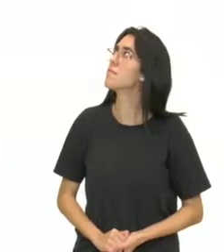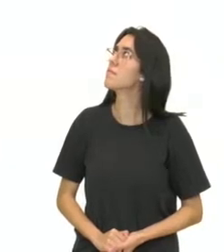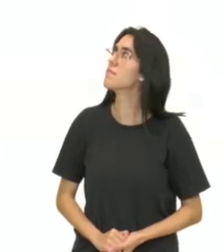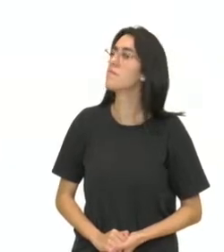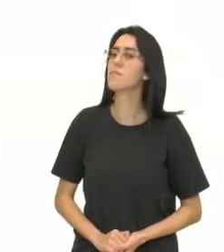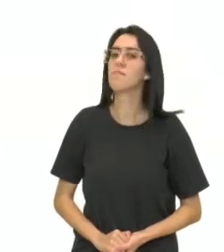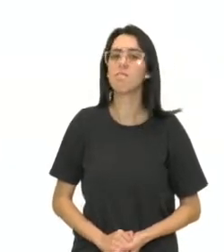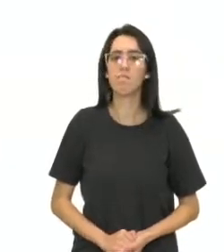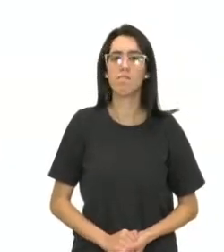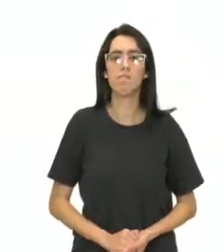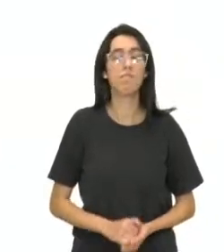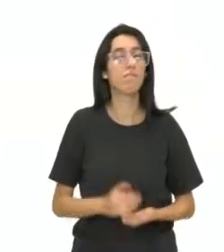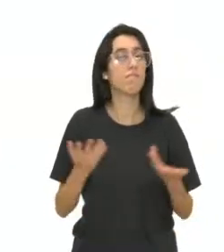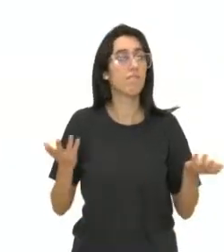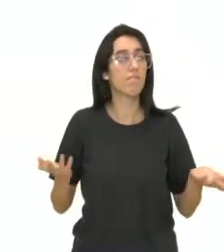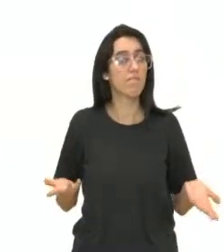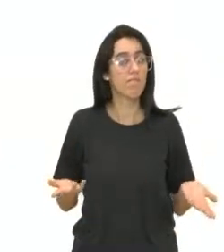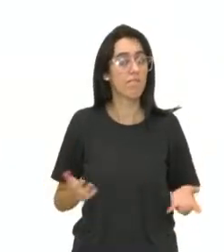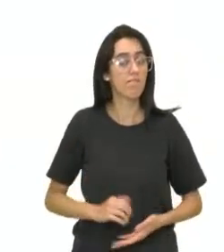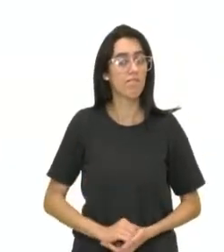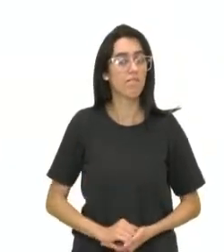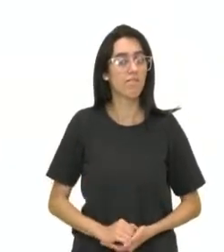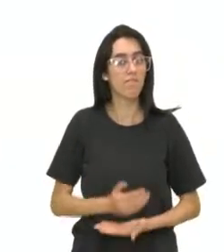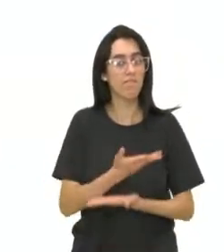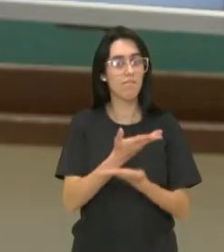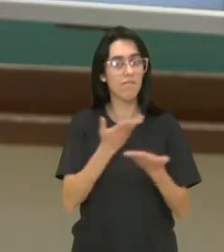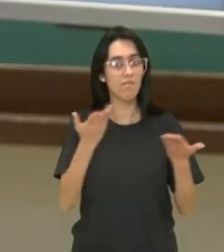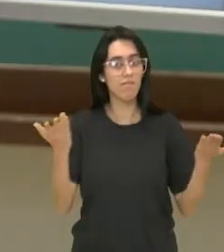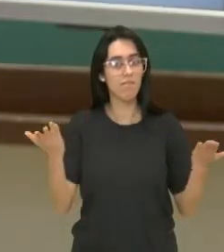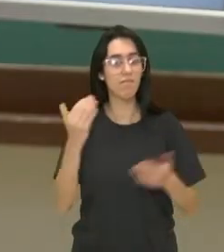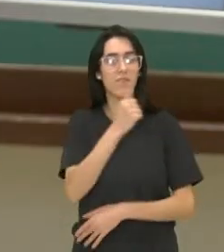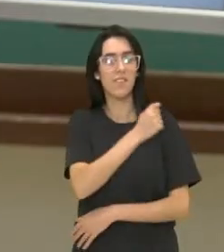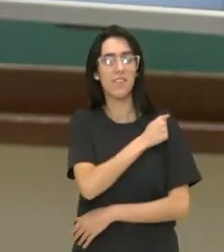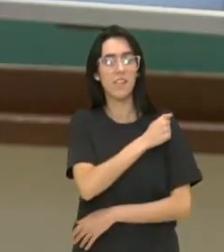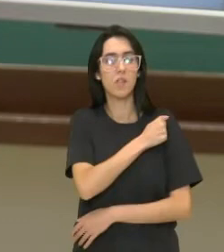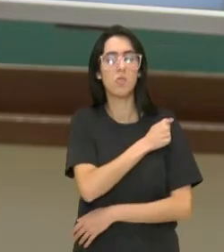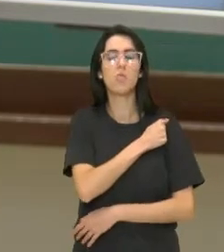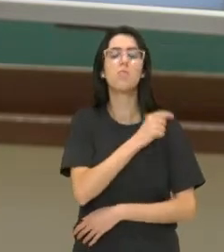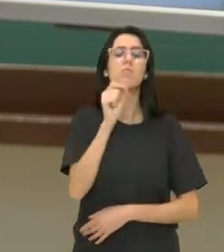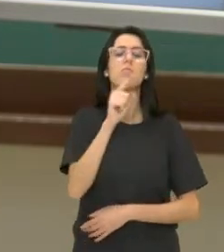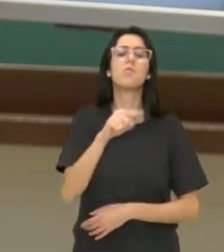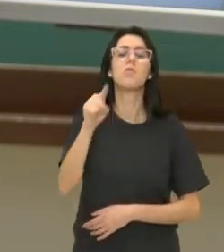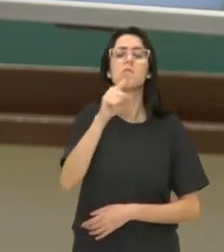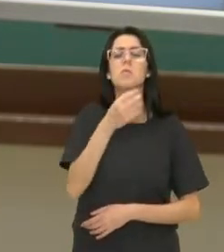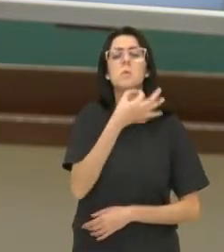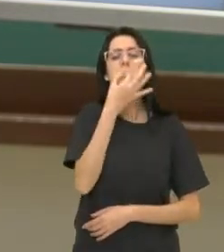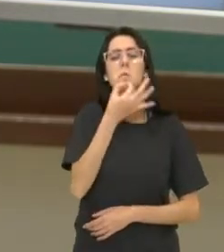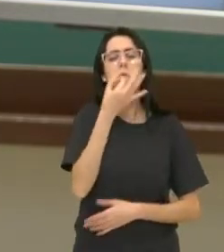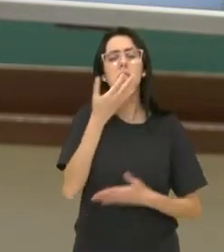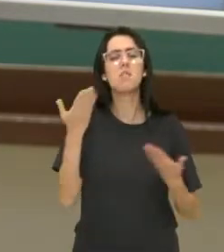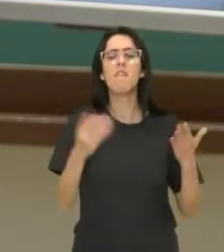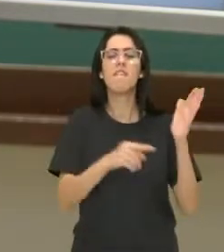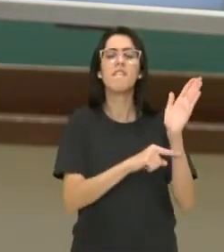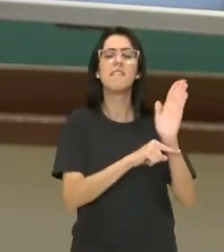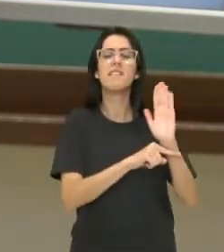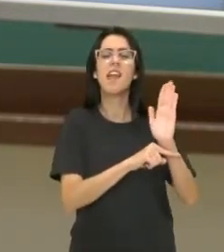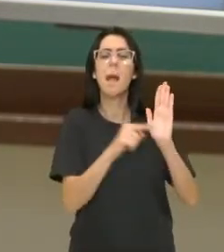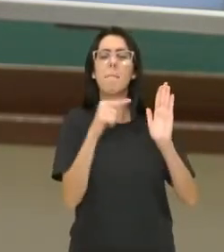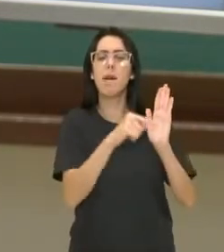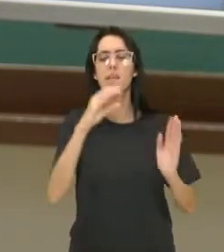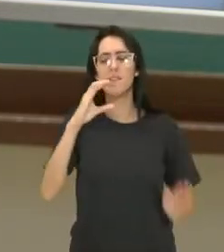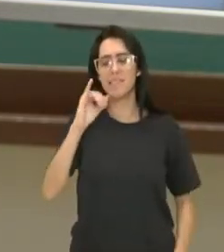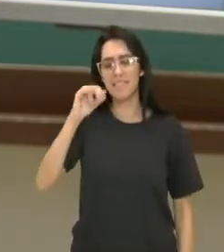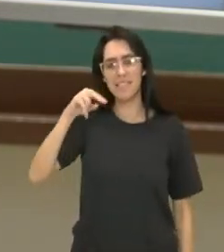e aí Tico ticos e ticas esse dia antes e daí o quê que vocês acham sobre o cinema